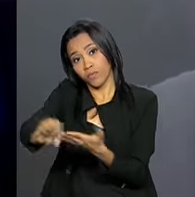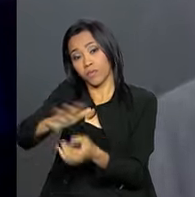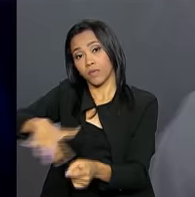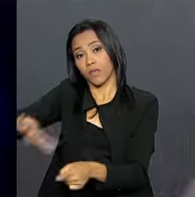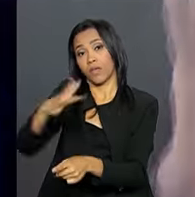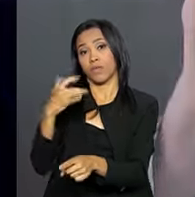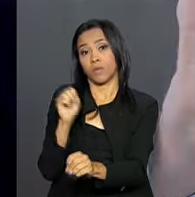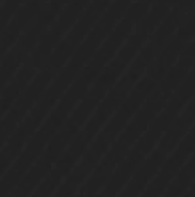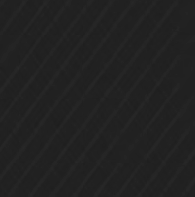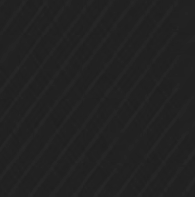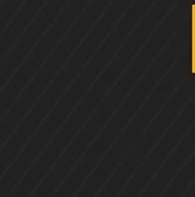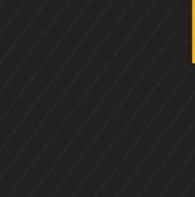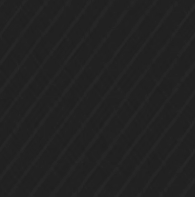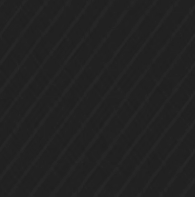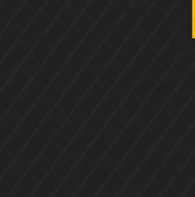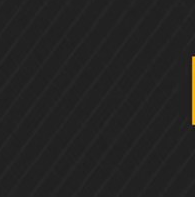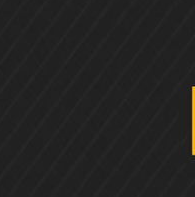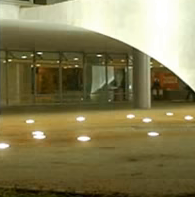agronegócio. Obrigado. Tá bom?